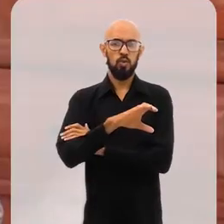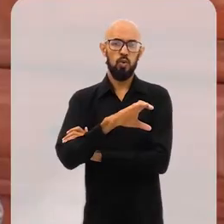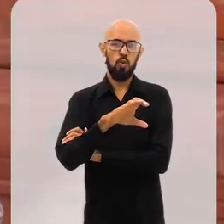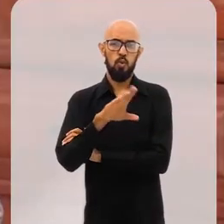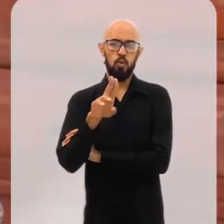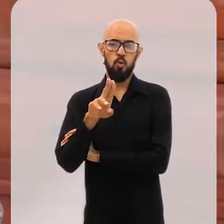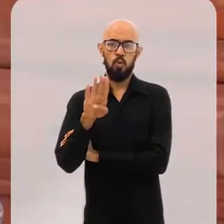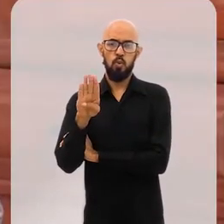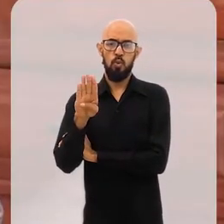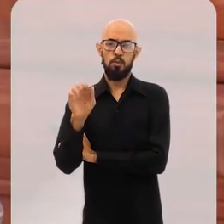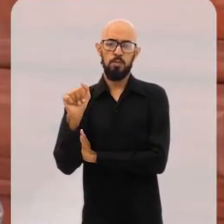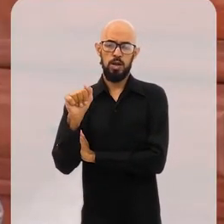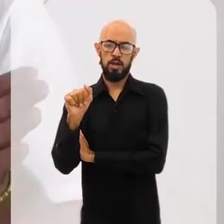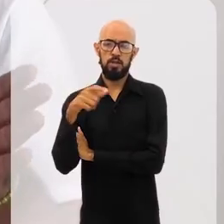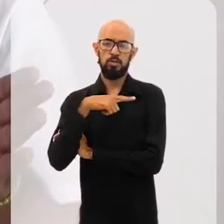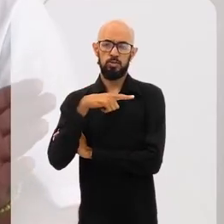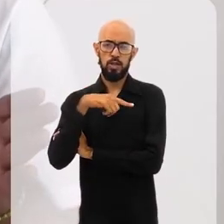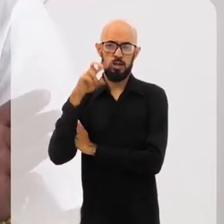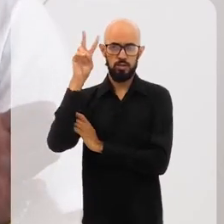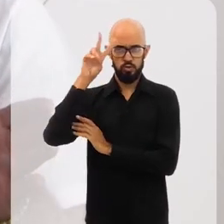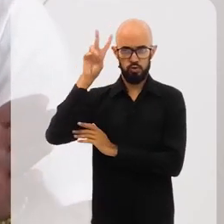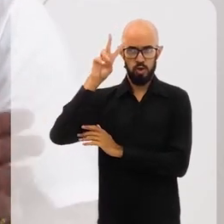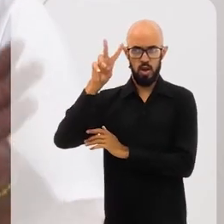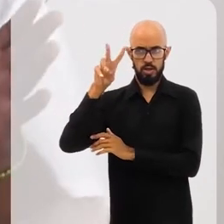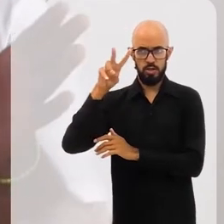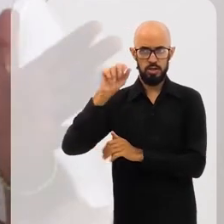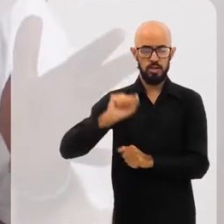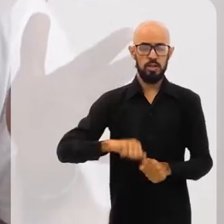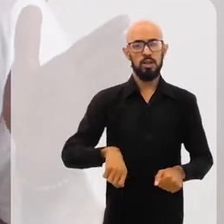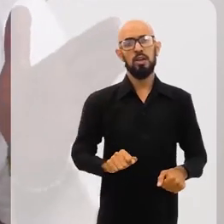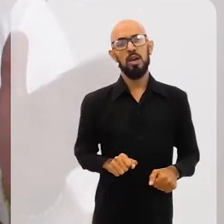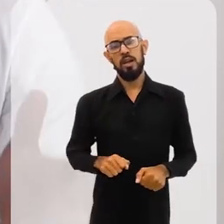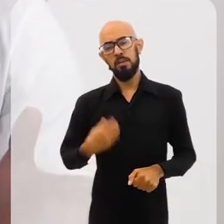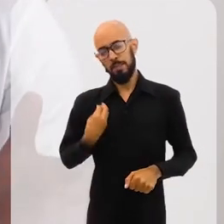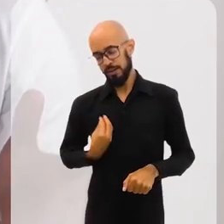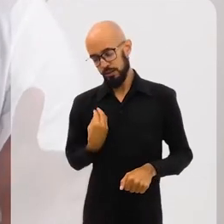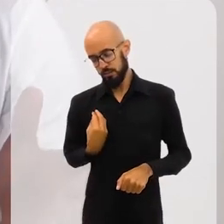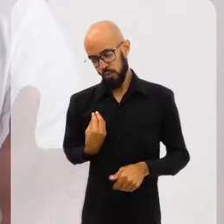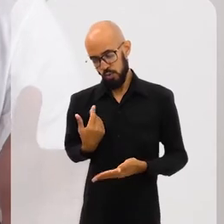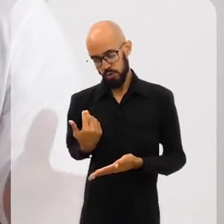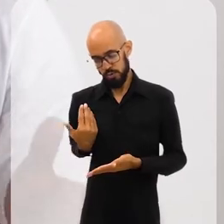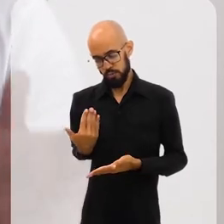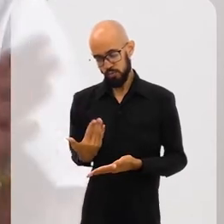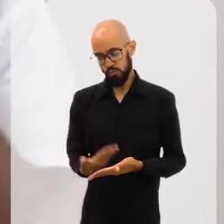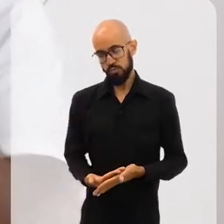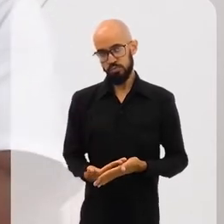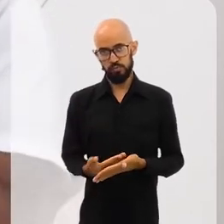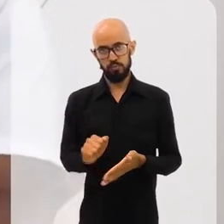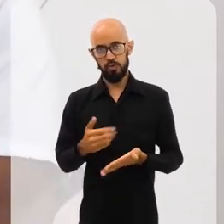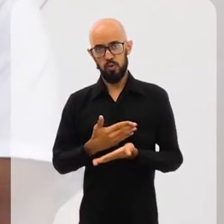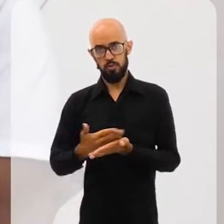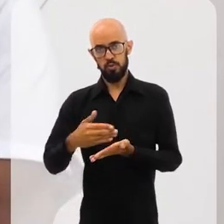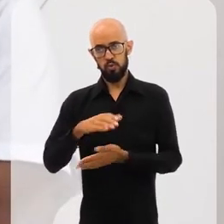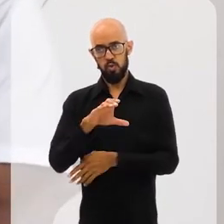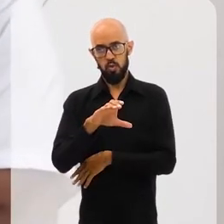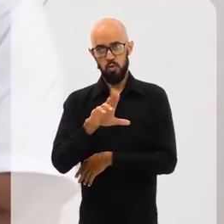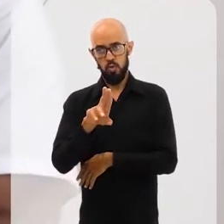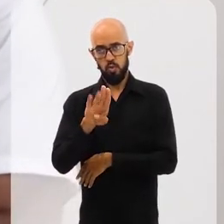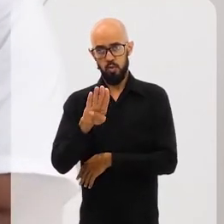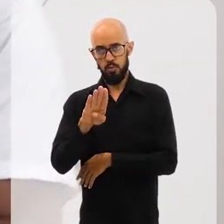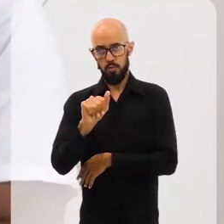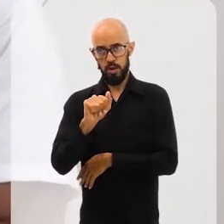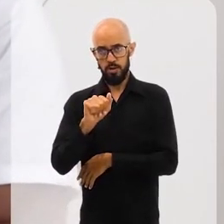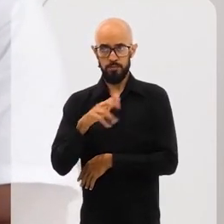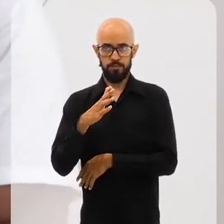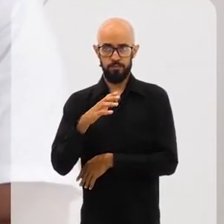Cuba. Então existe um processo histórico nisso. O Ifá nigeriano, ele participou desse processo, partiu para o cubano, onde